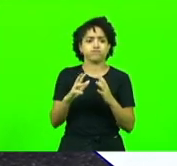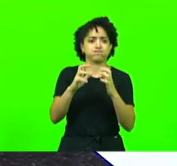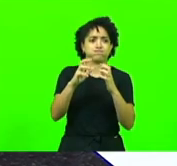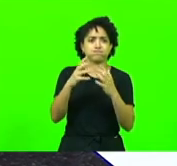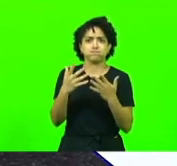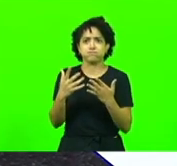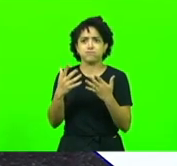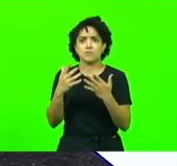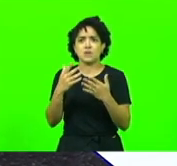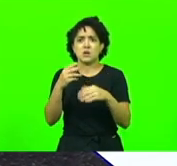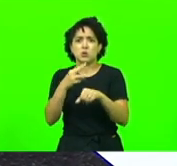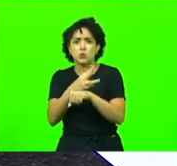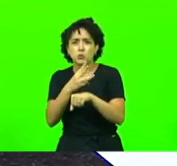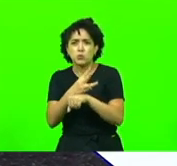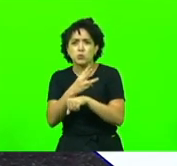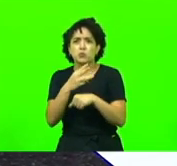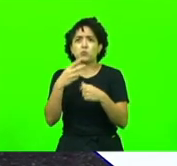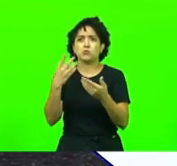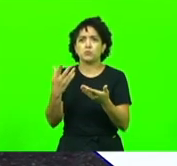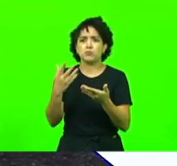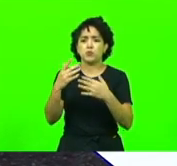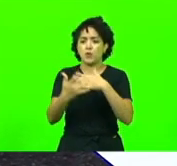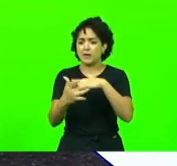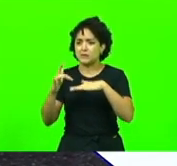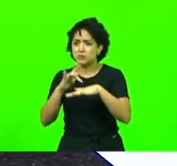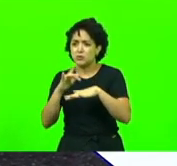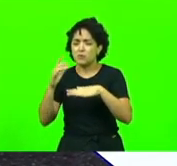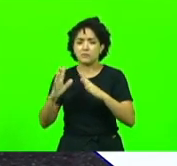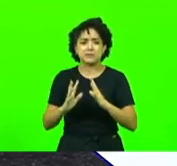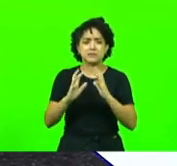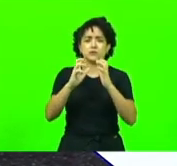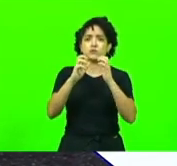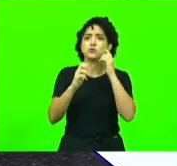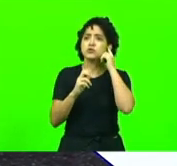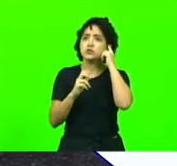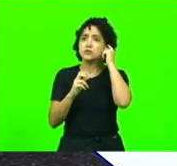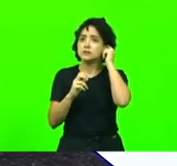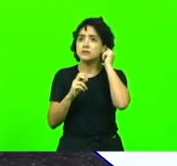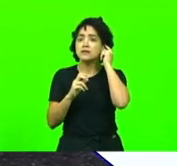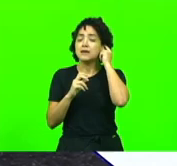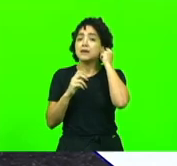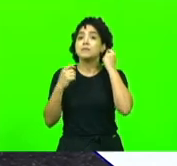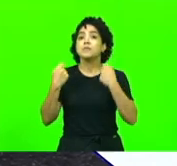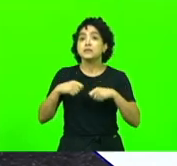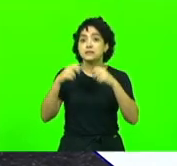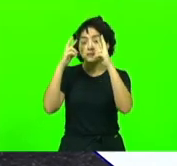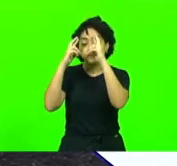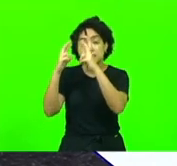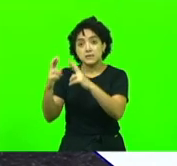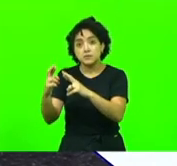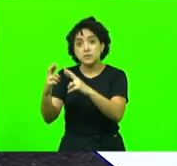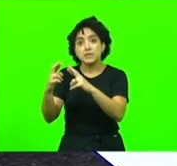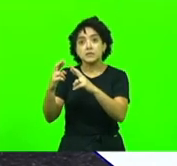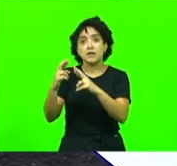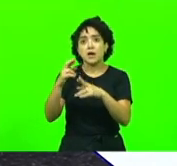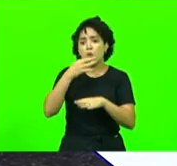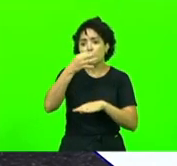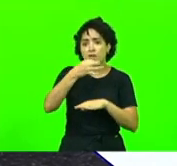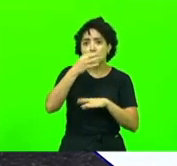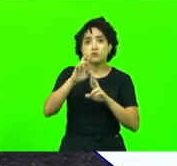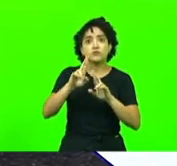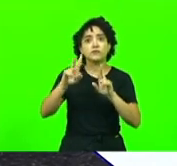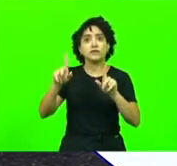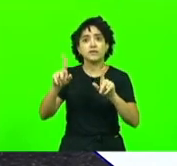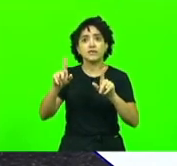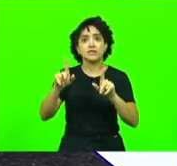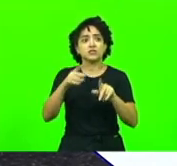WhatsApp é um fecha-pau todo dia, rede social, todo mundo brigando. Gente, pelo amor de Deus, respeitem as opiniões diferentes. Não dá porque a ADA falou